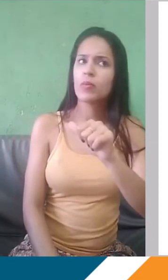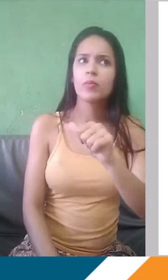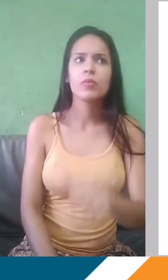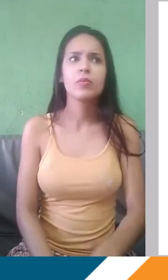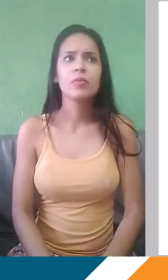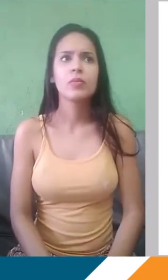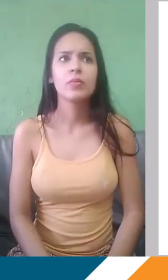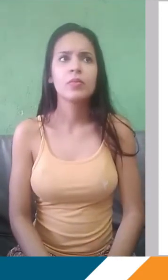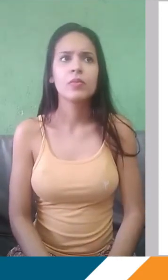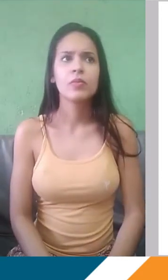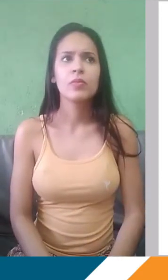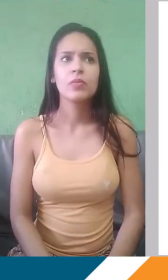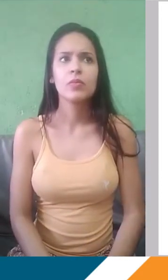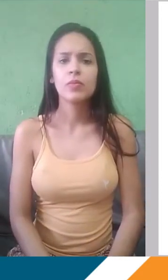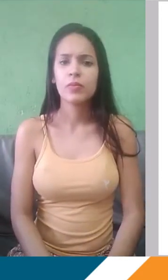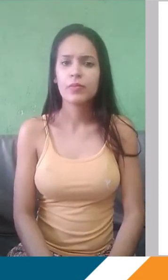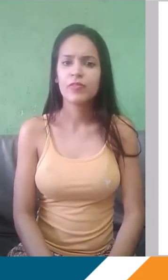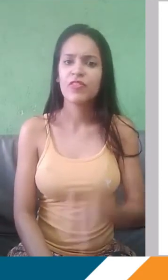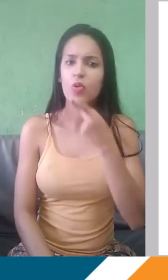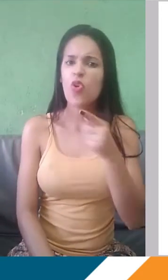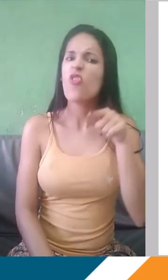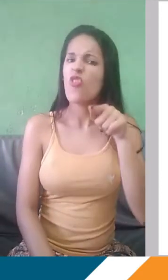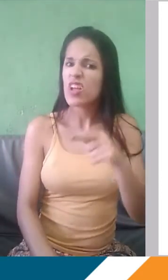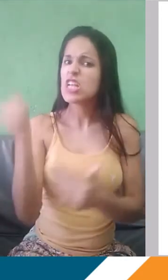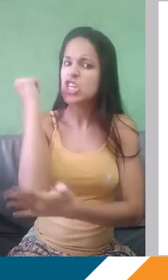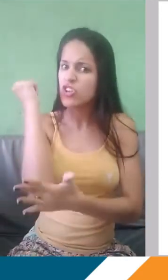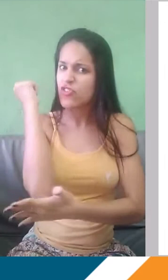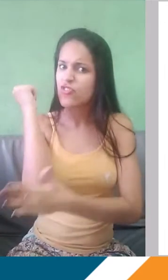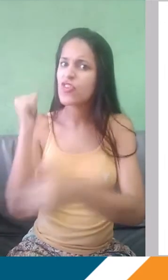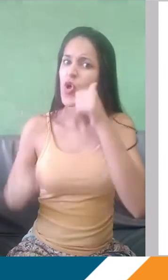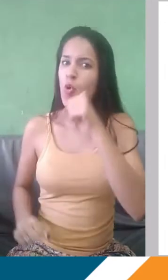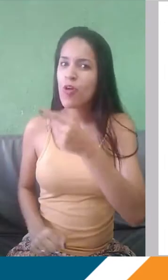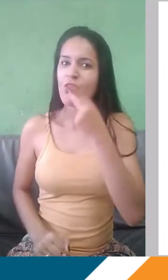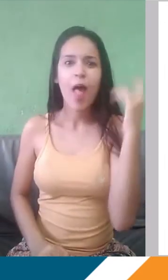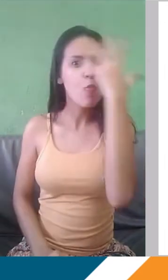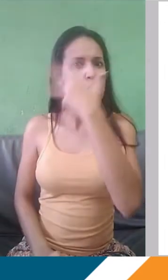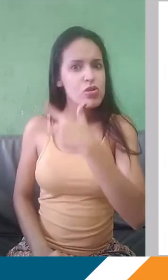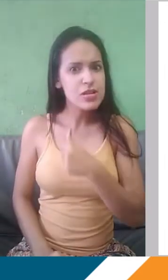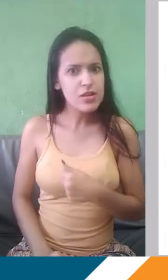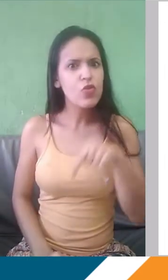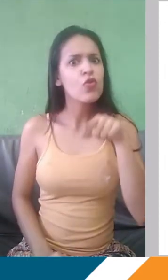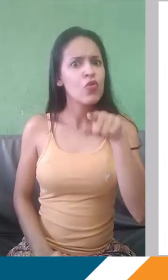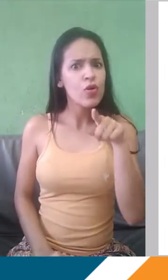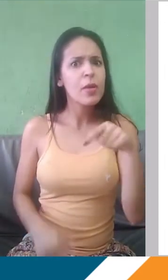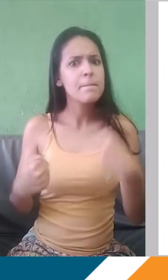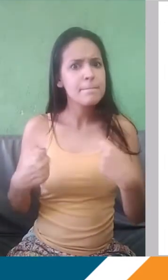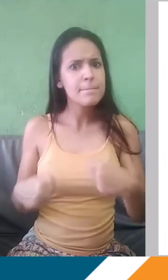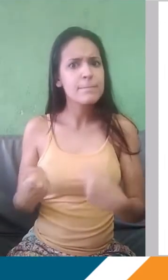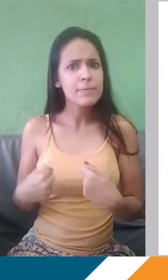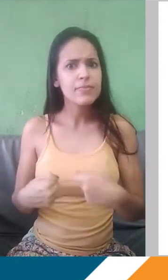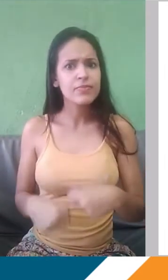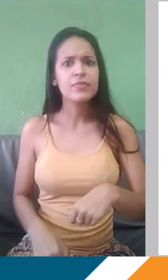não tiveram inveja de uma moça falar tão bonito como ela? Vocês devem aproveitar a companhia dela